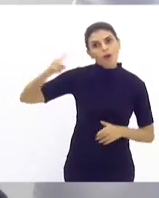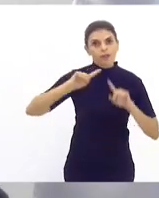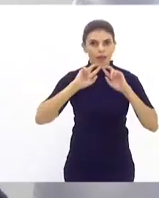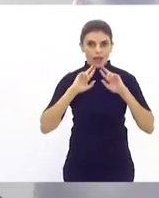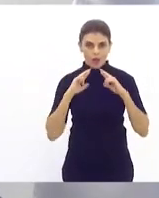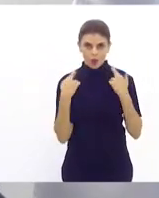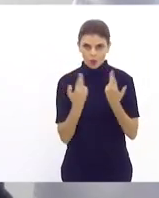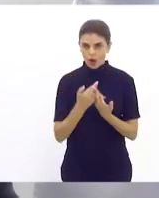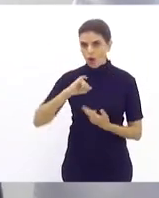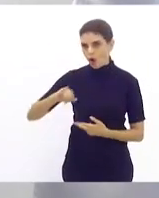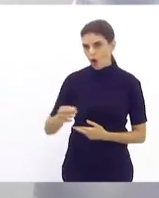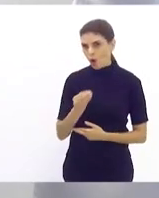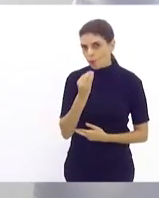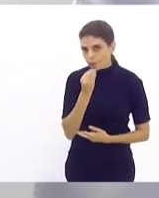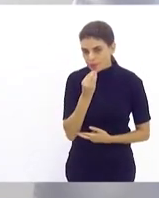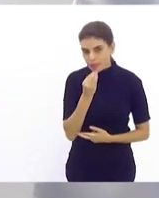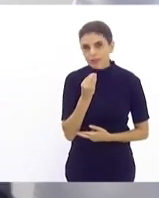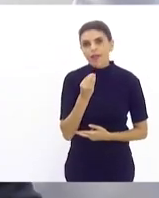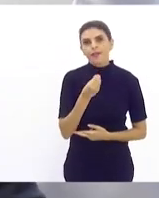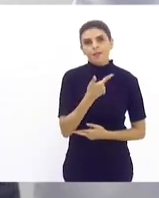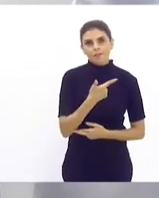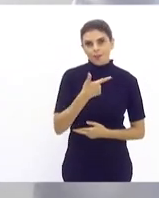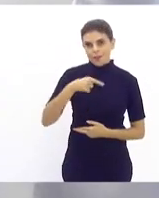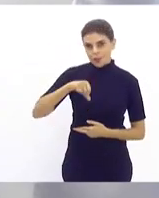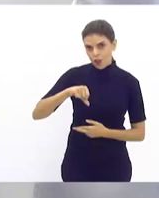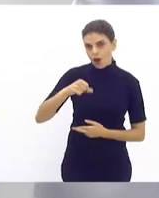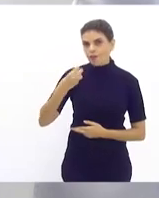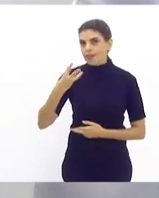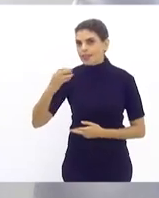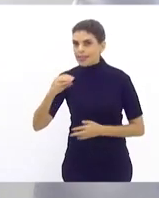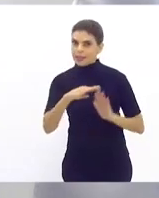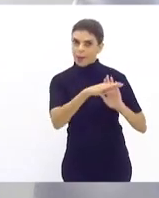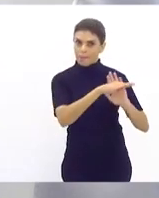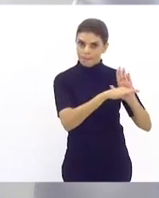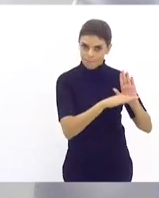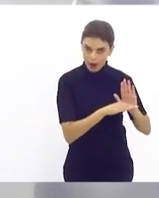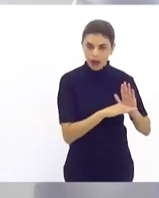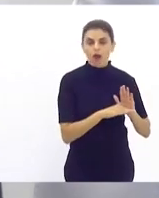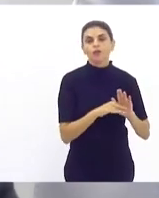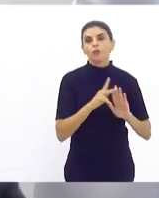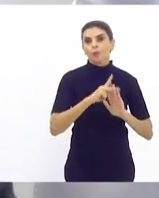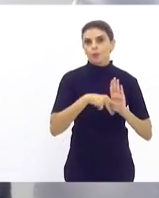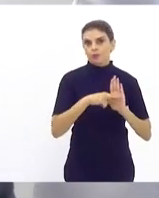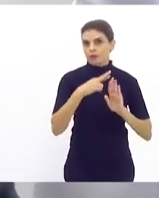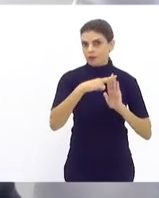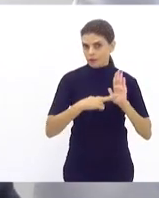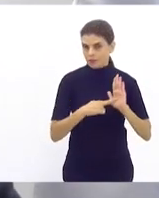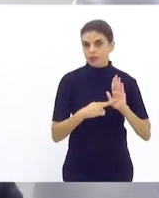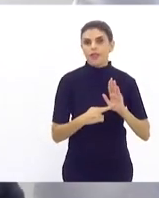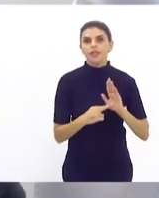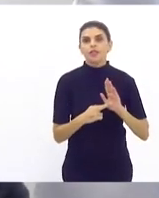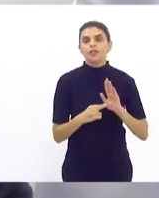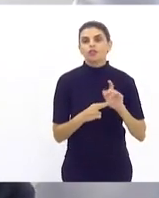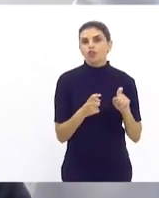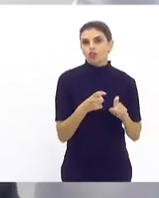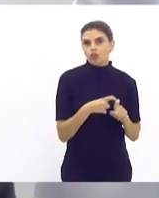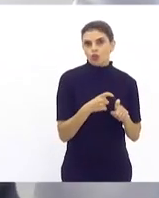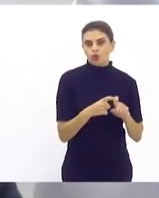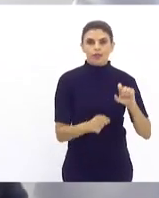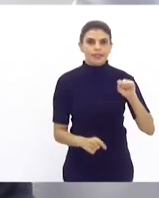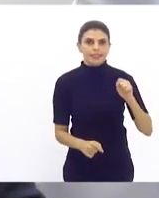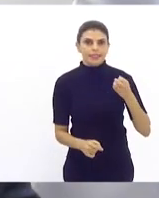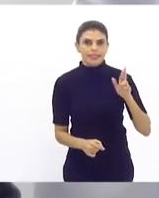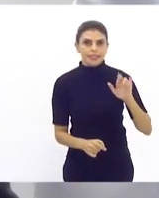oportunidade. Então, estão retirados de pauta os itens 29 e 30, que seriam os projetos de relatoria do deputado Dr. Serginho.